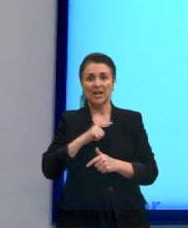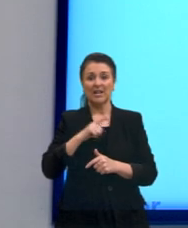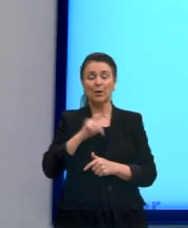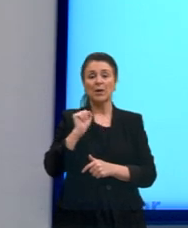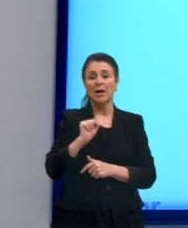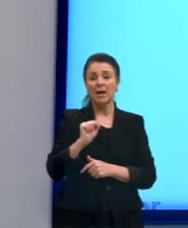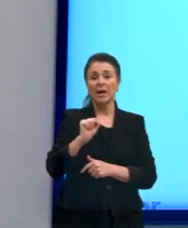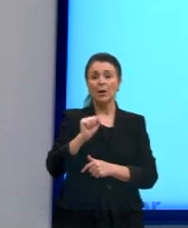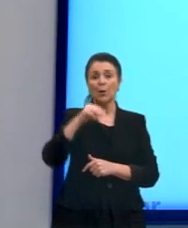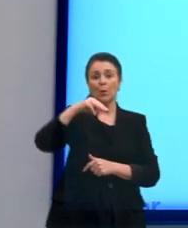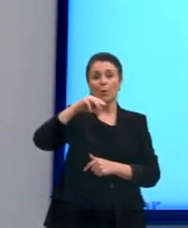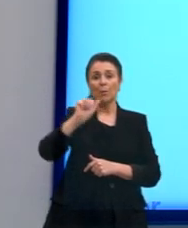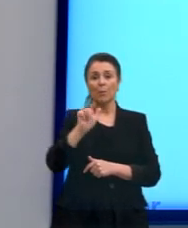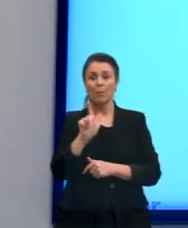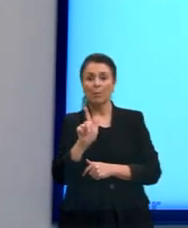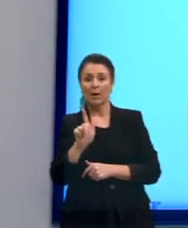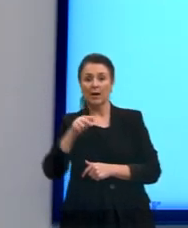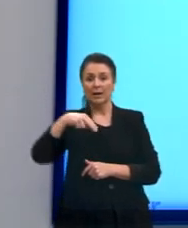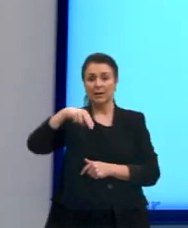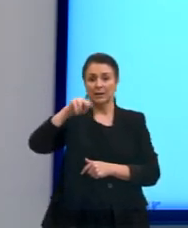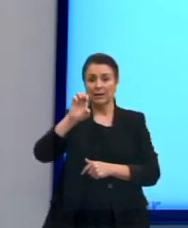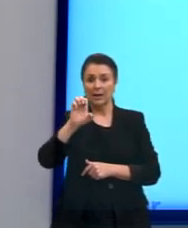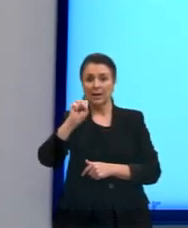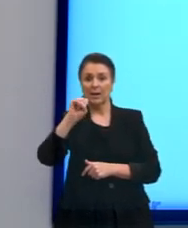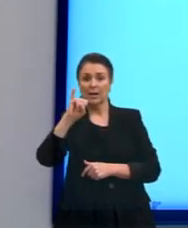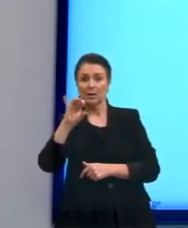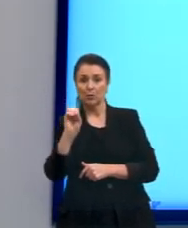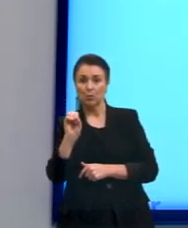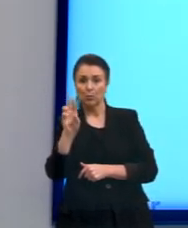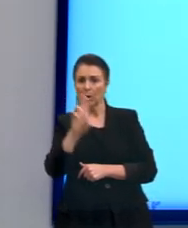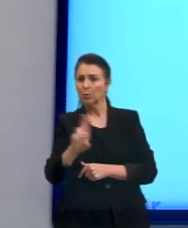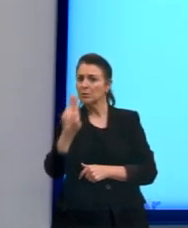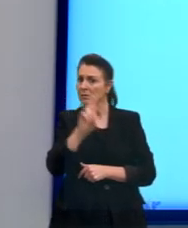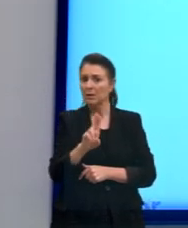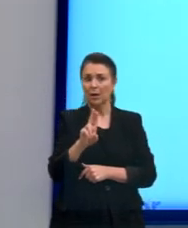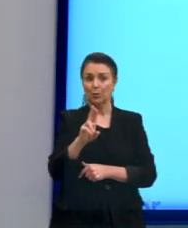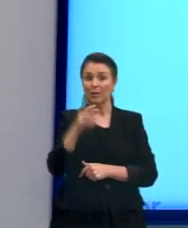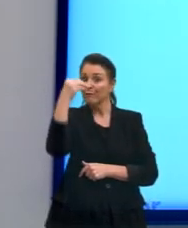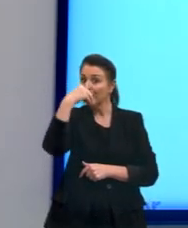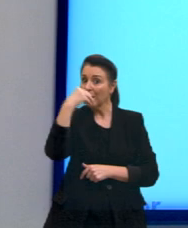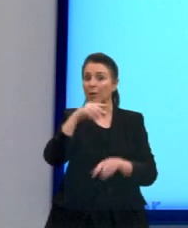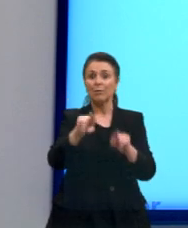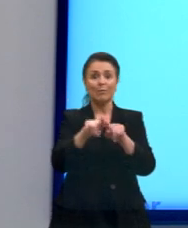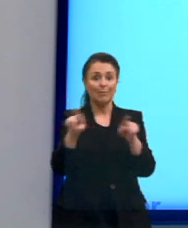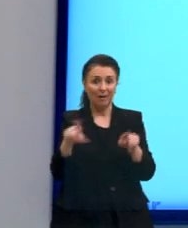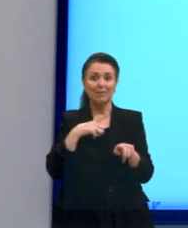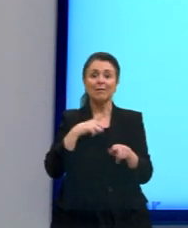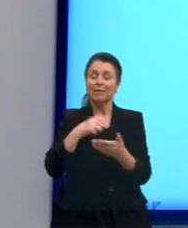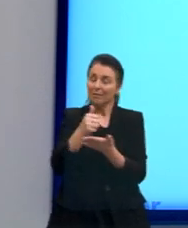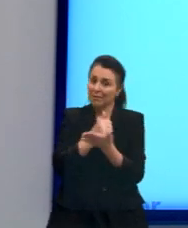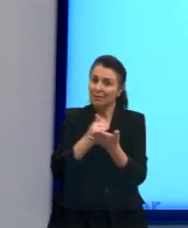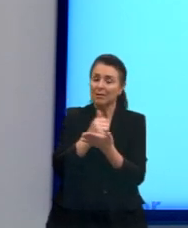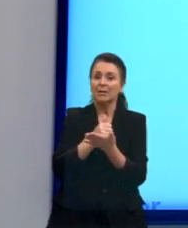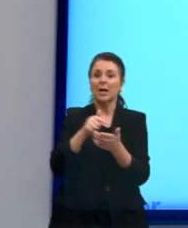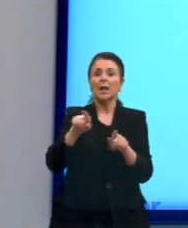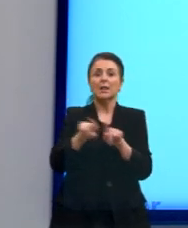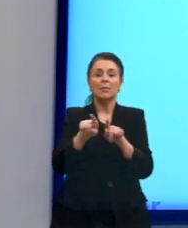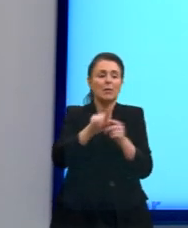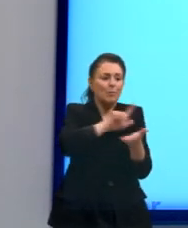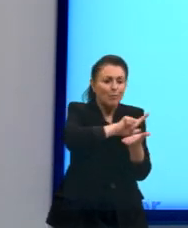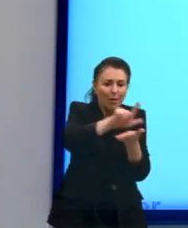magnésio que é uma base uma base fraca mas é uma base já para limpeza e para remover